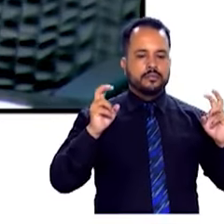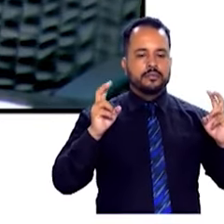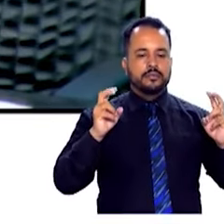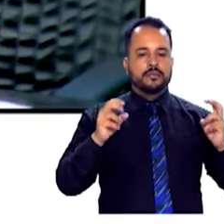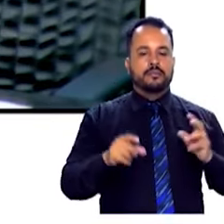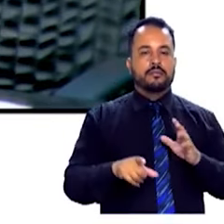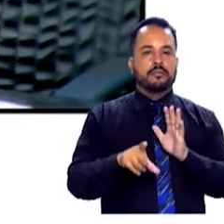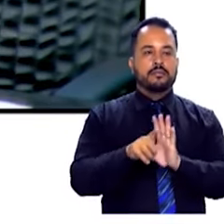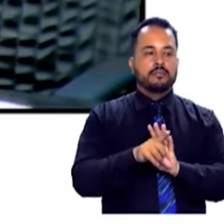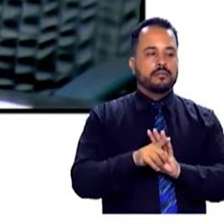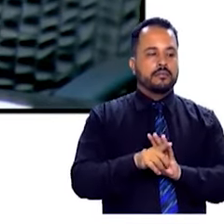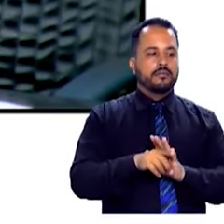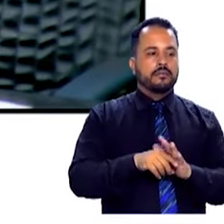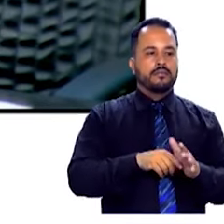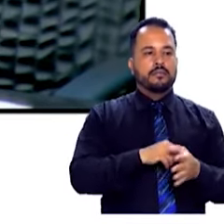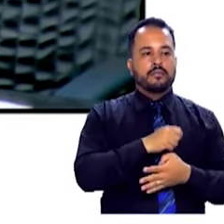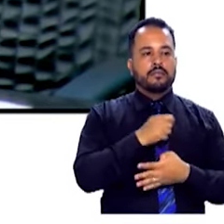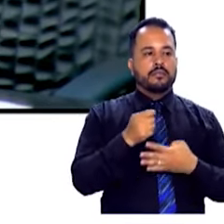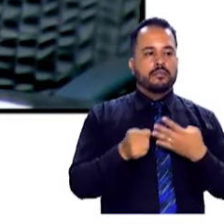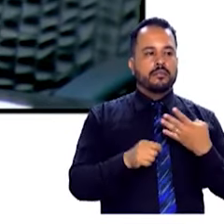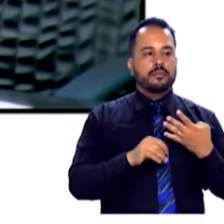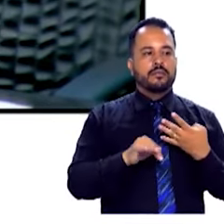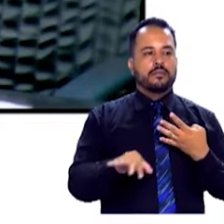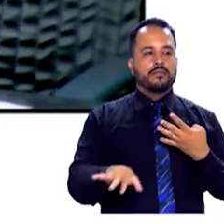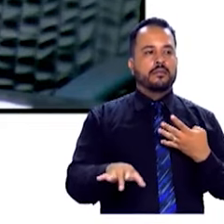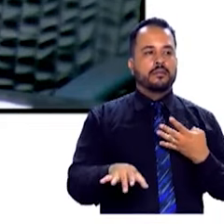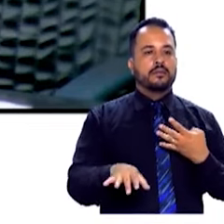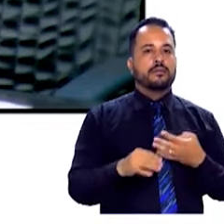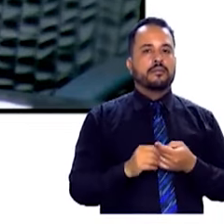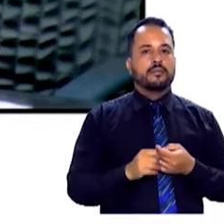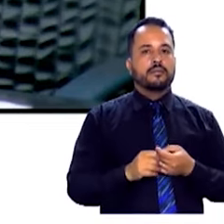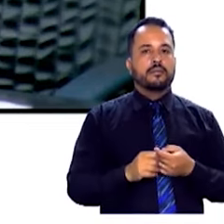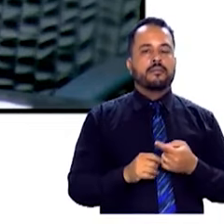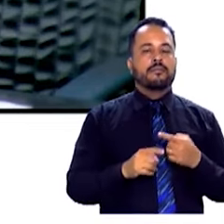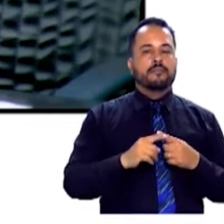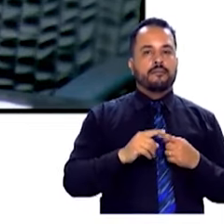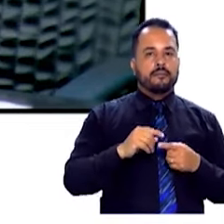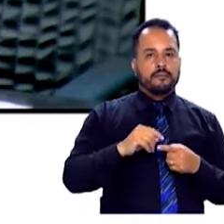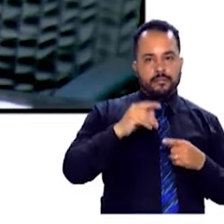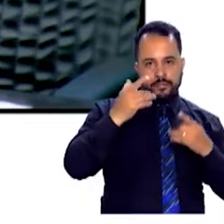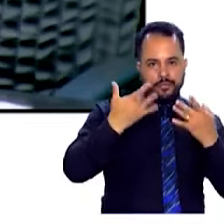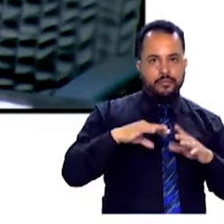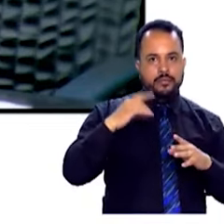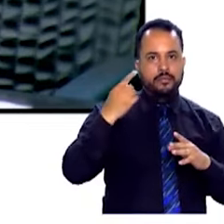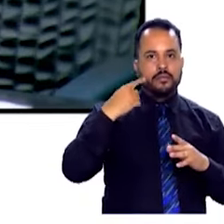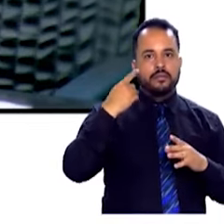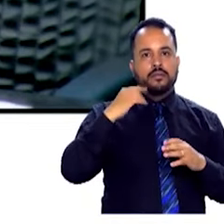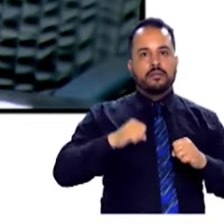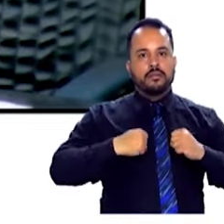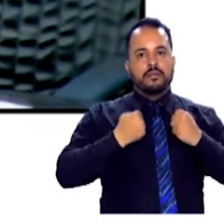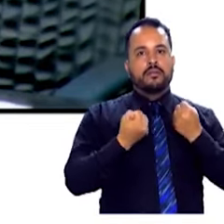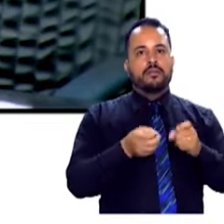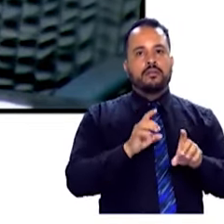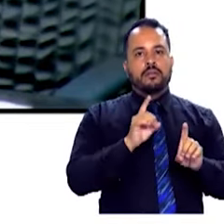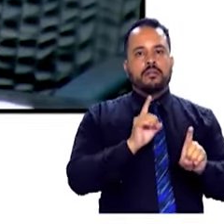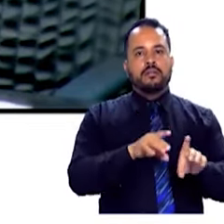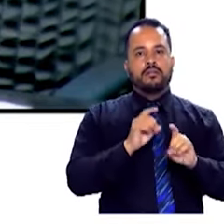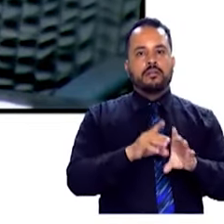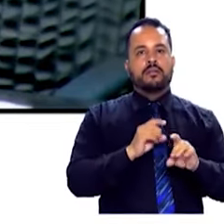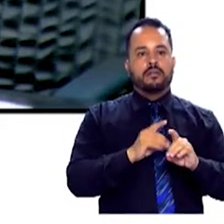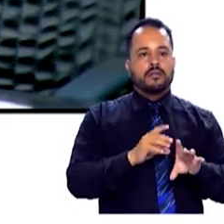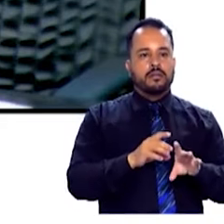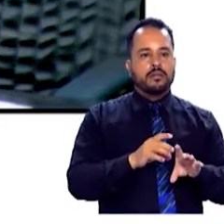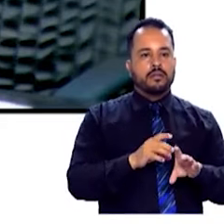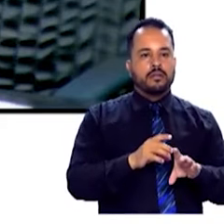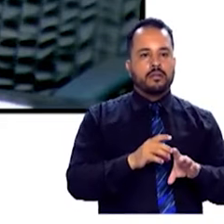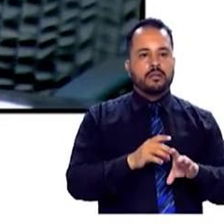jurisprudência da suprema corte Professor Leandro Janini eh falou sobre isso existe um esforço doutrinário de delimitação ele tem a a a